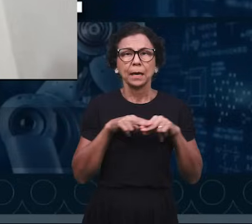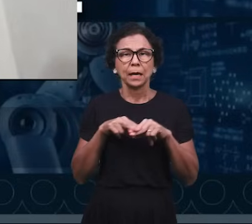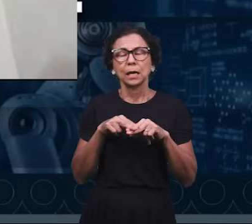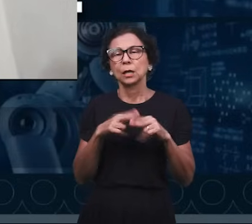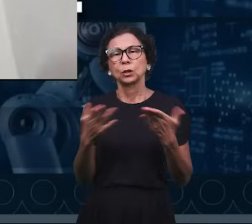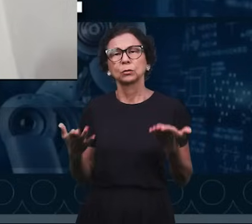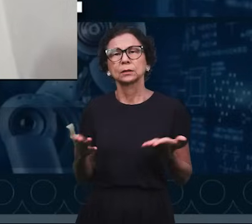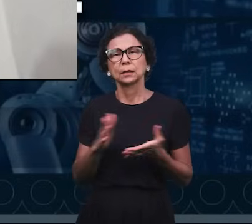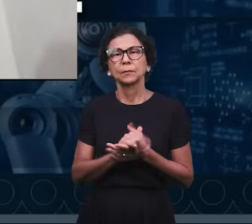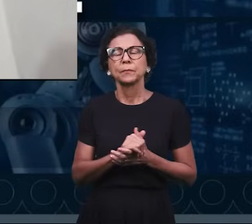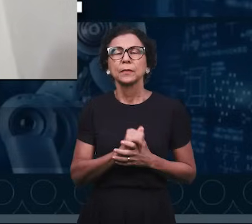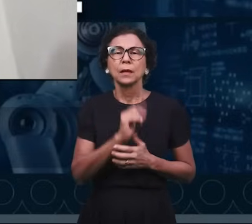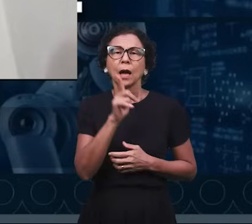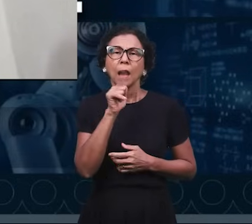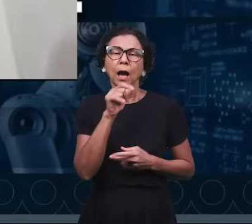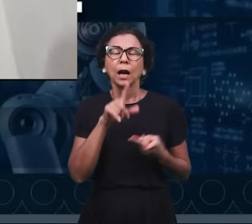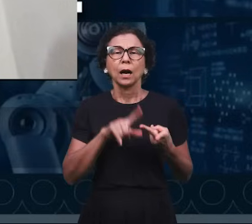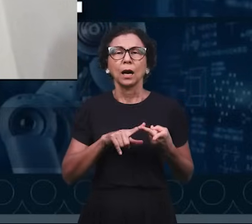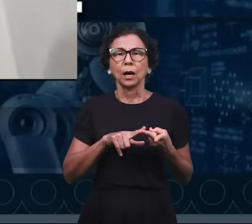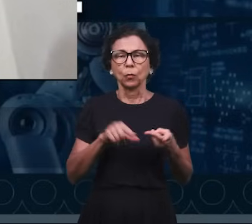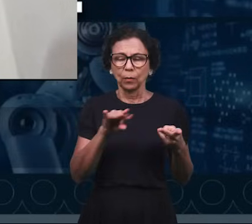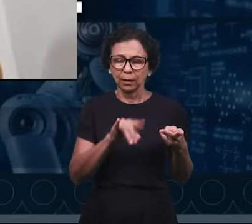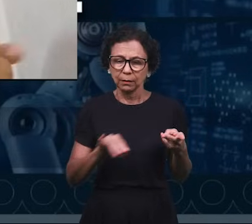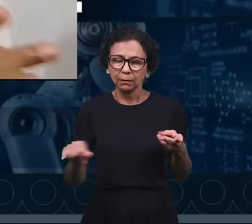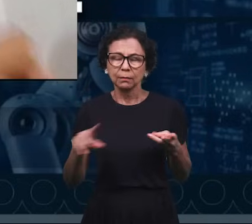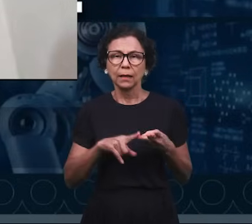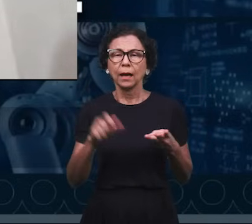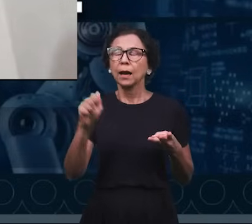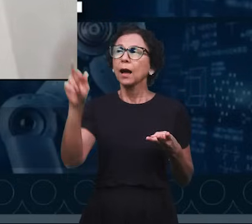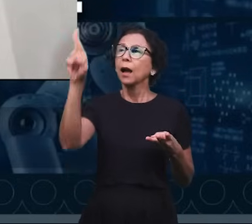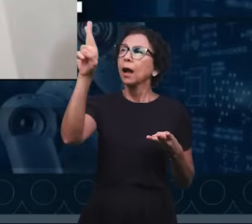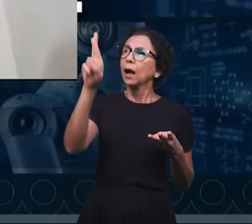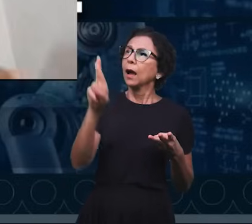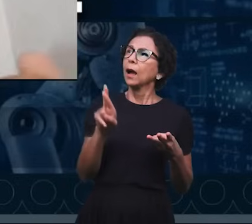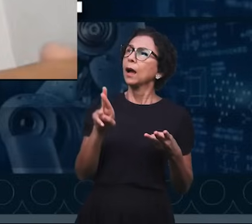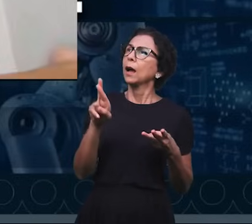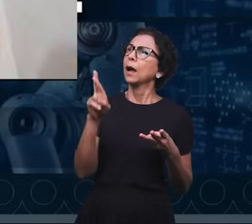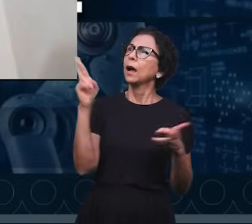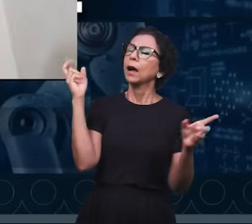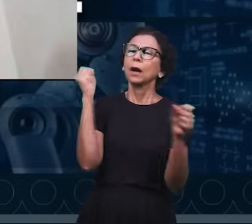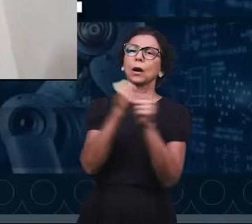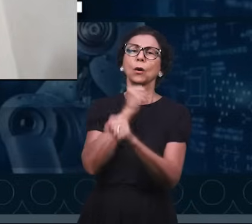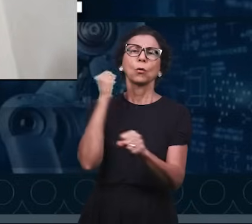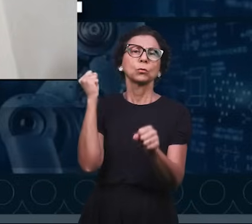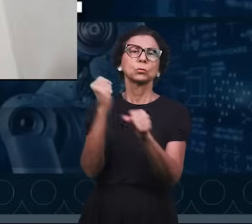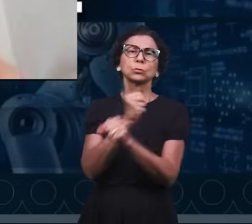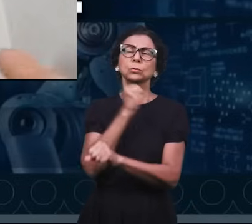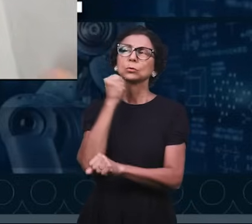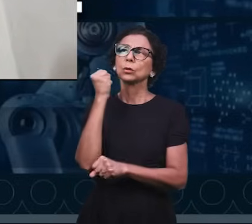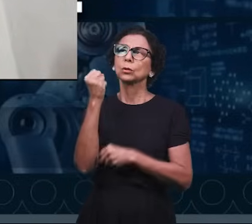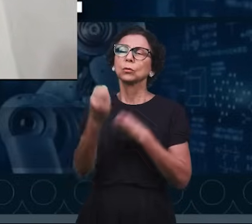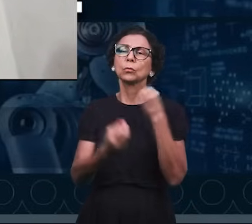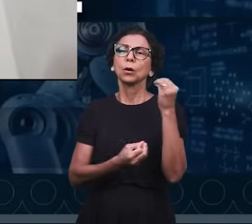água, solo, ar, o auxílio nas construções, através de quê? Através do